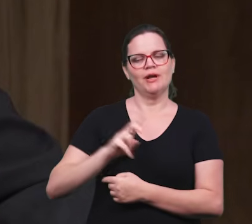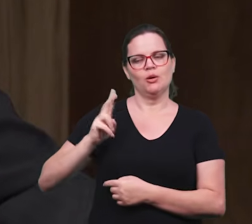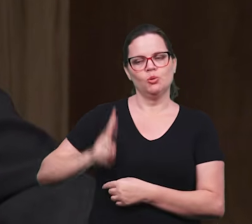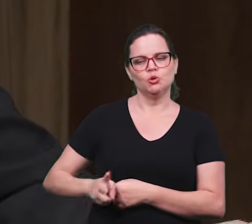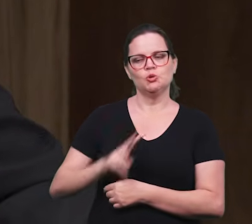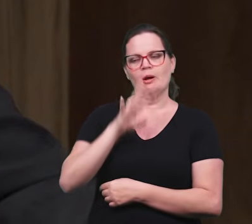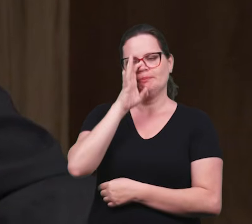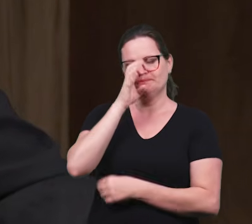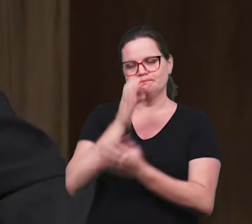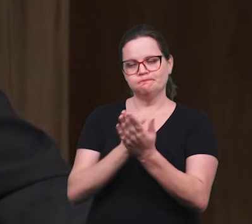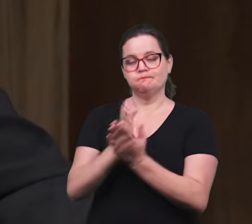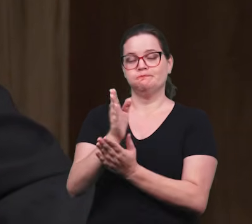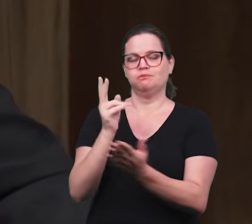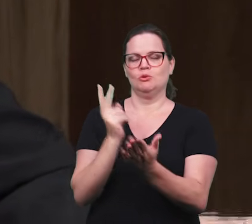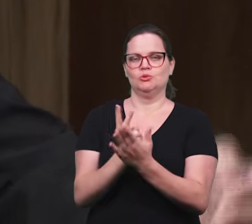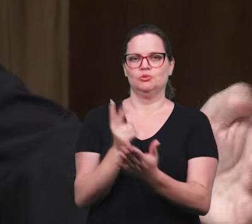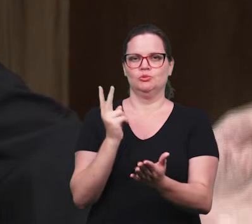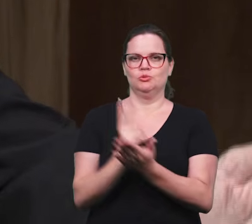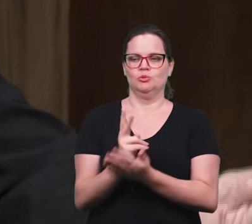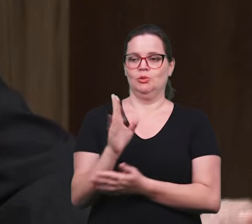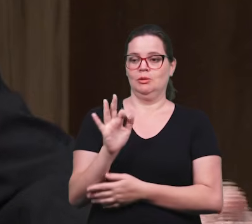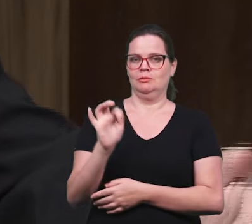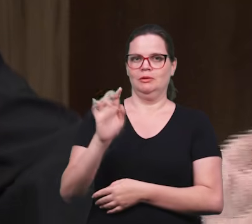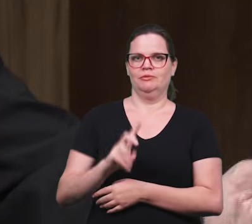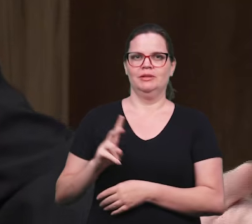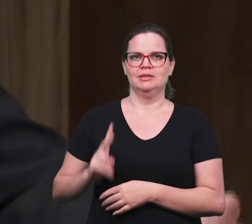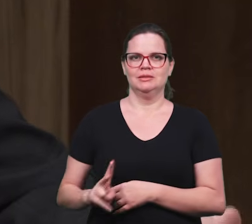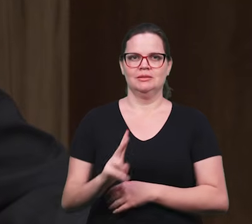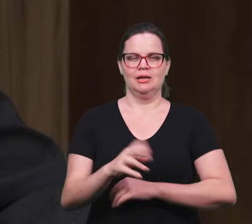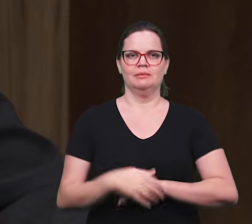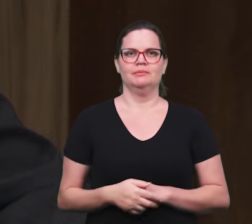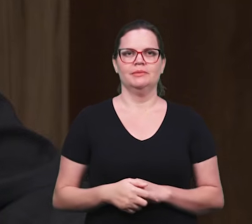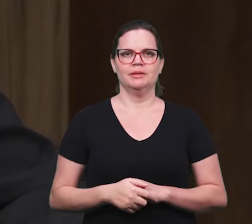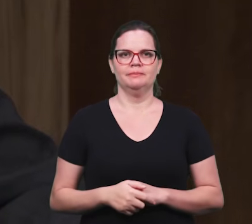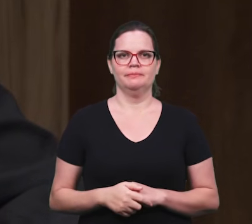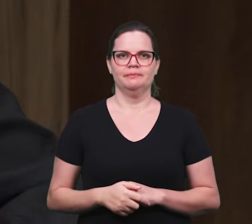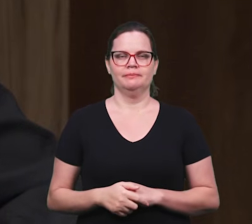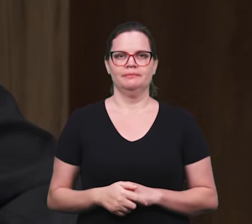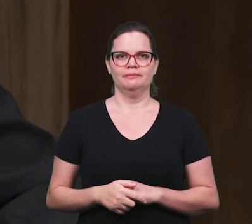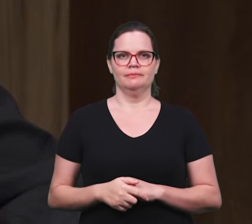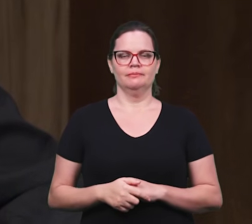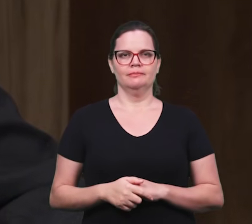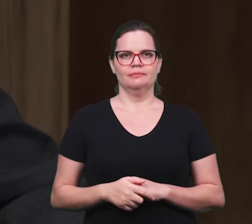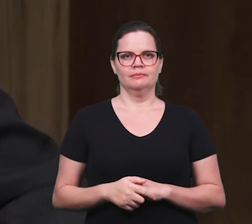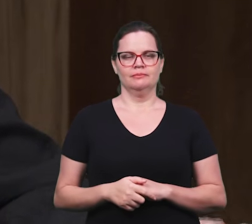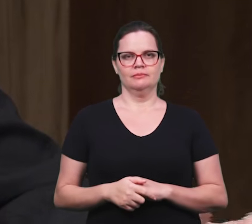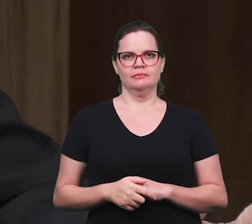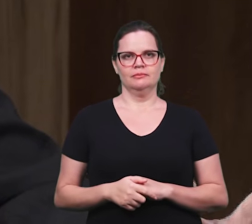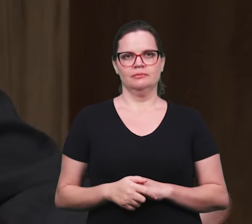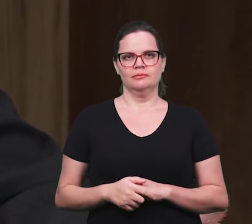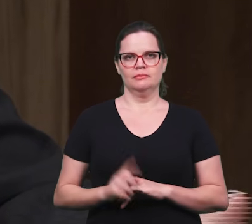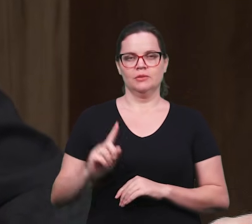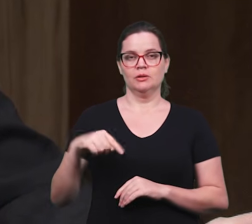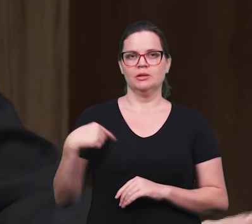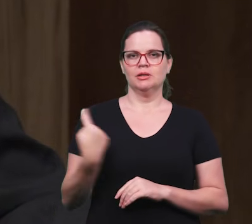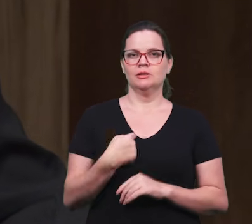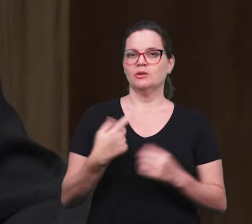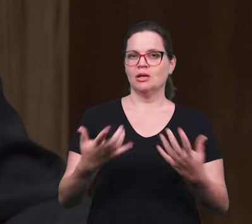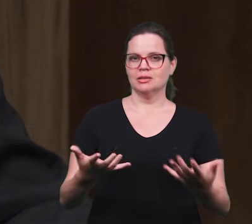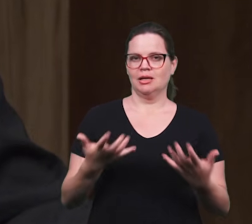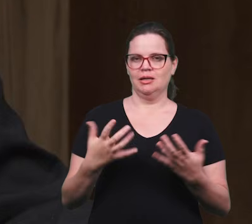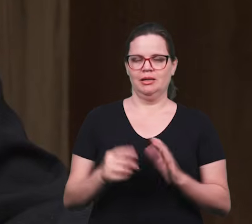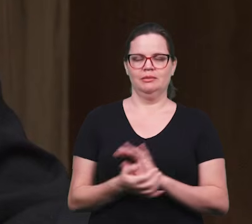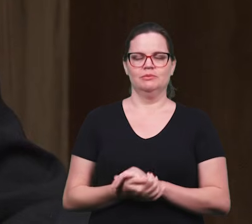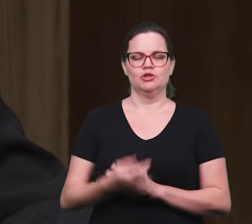para conservar essa fé. Batalhamos, né? A batalha, né? Pela fé. Porque o que nós esperamos, está no